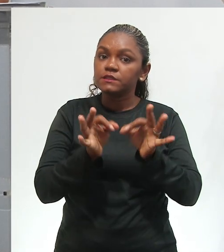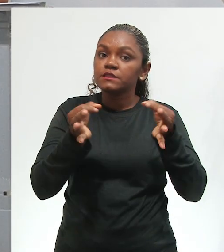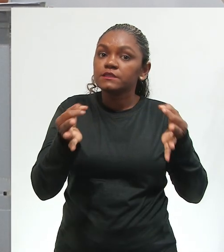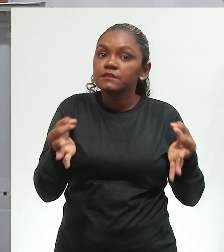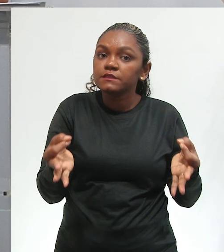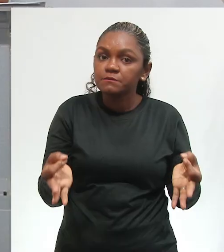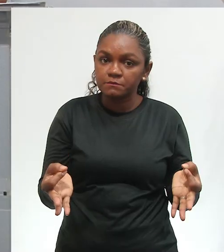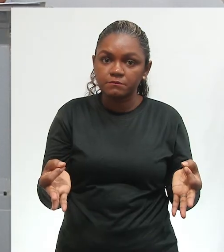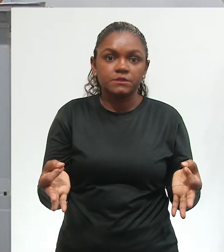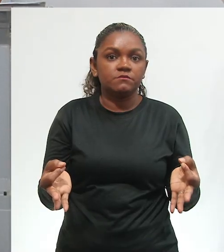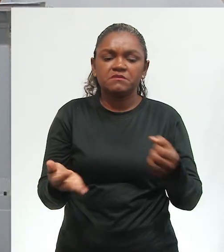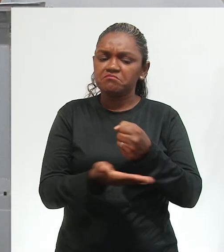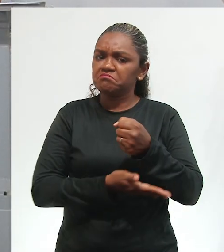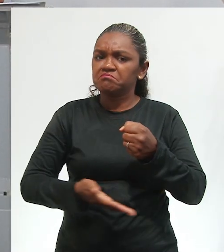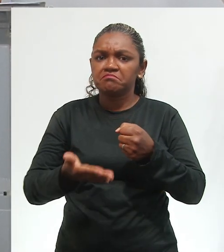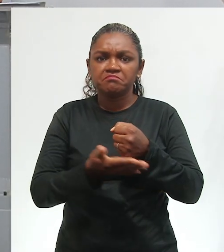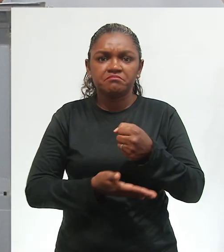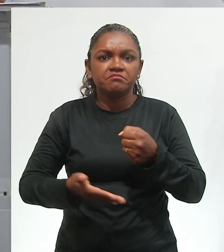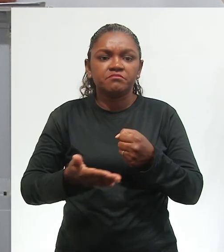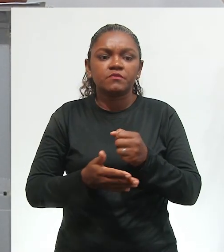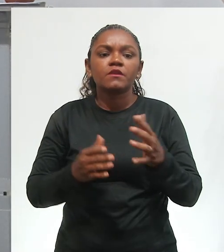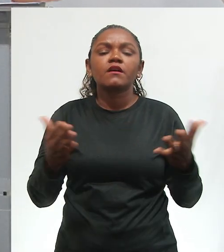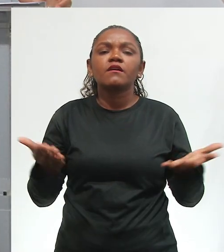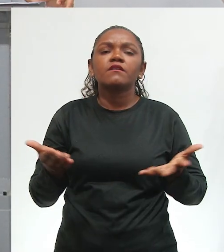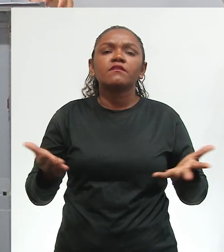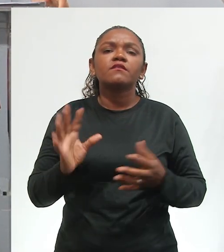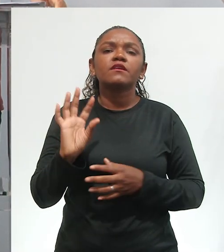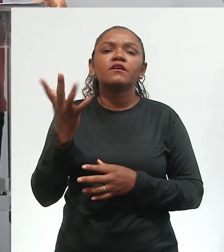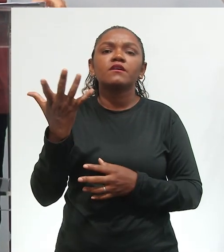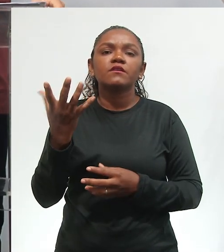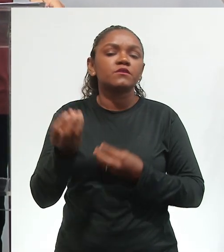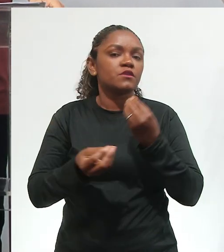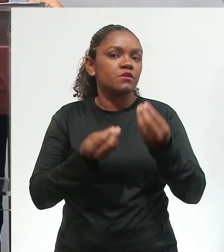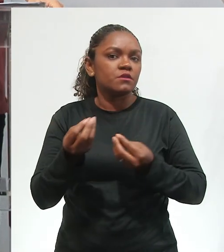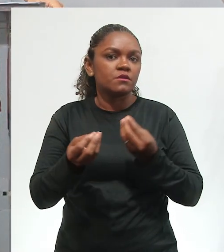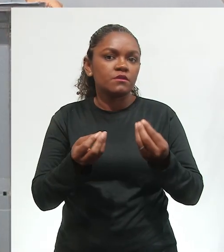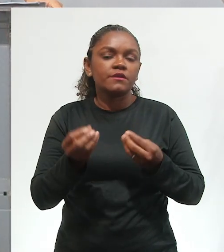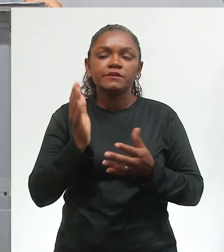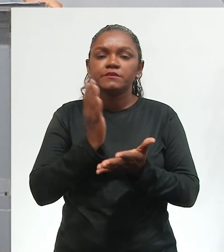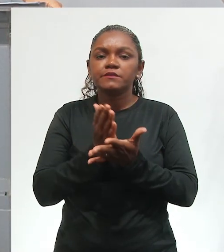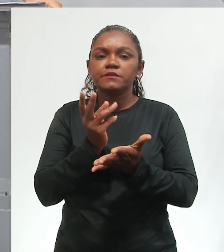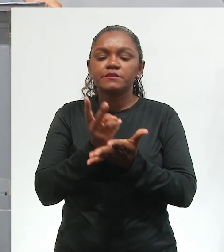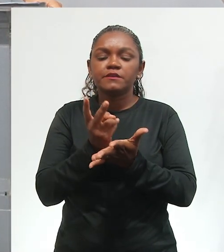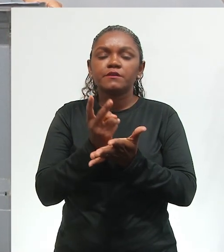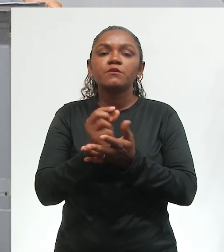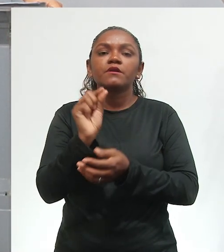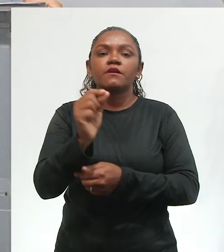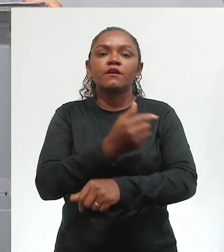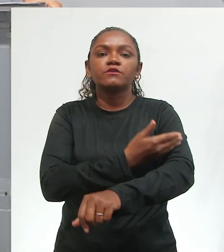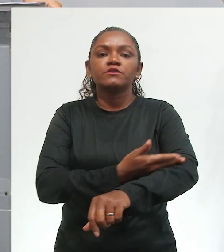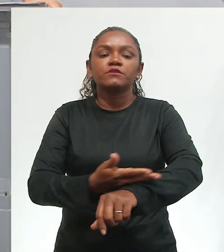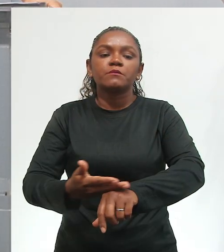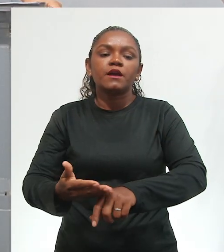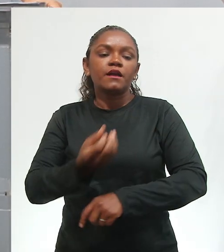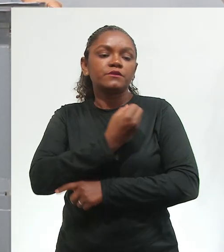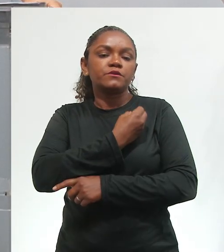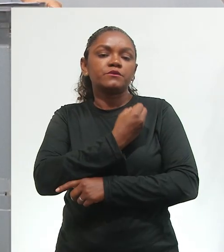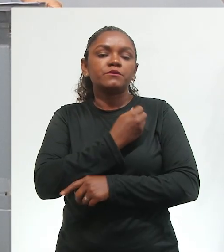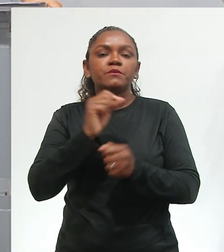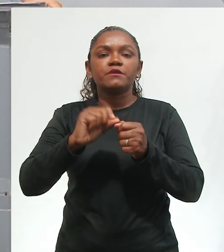simples possível. O que acontece? Nós acostumamos que aquele algoritmo que a gente